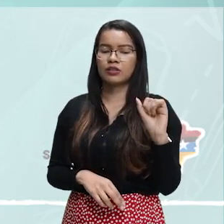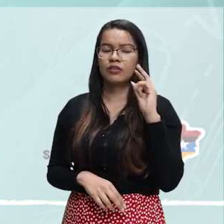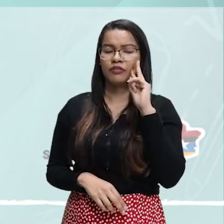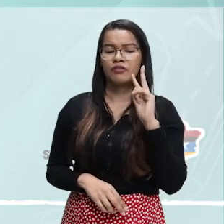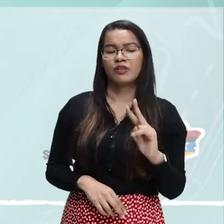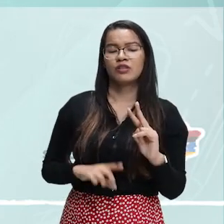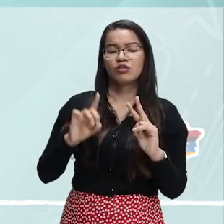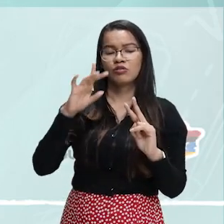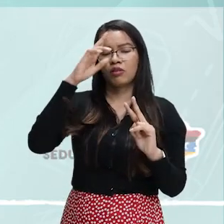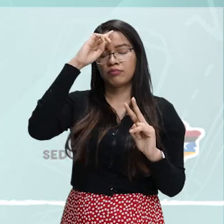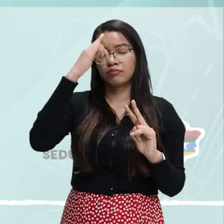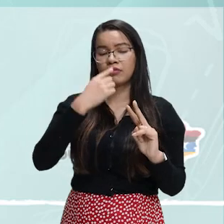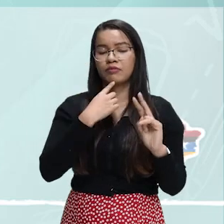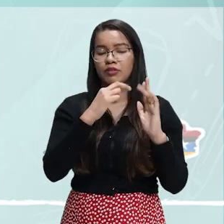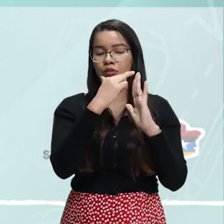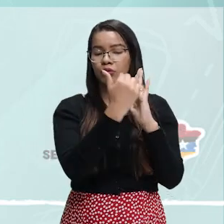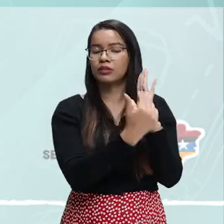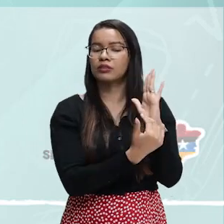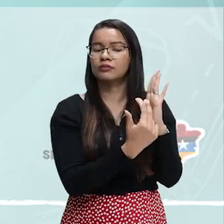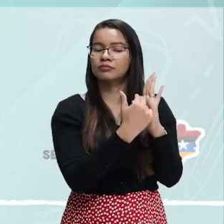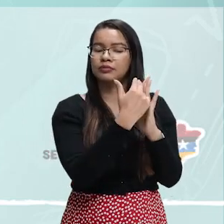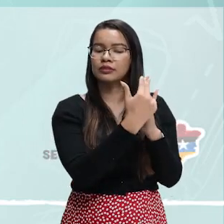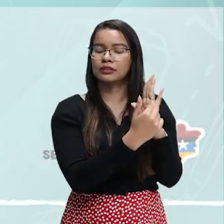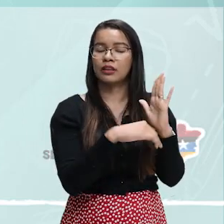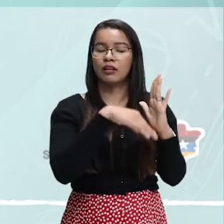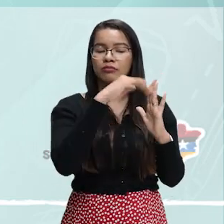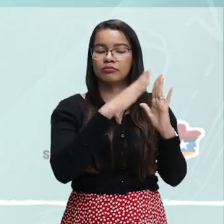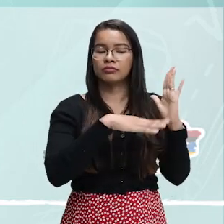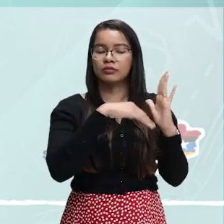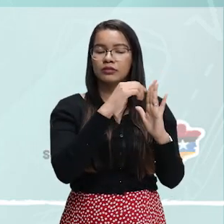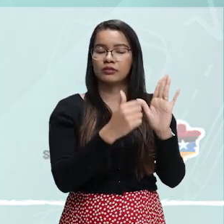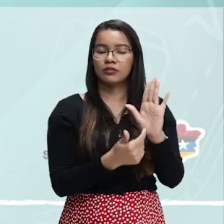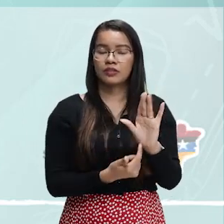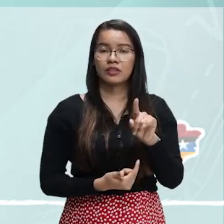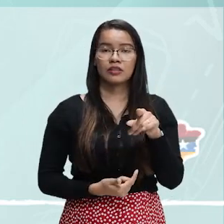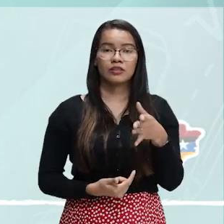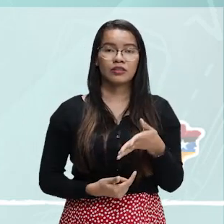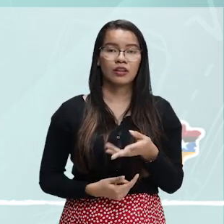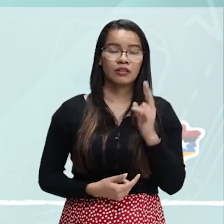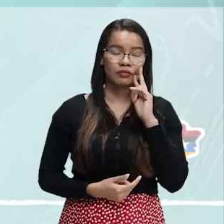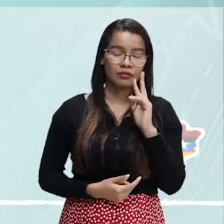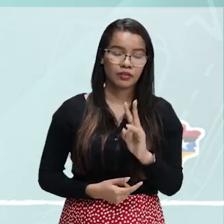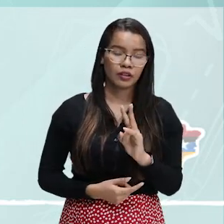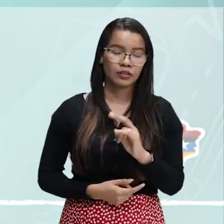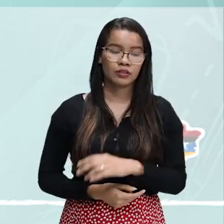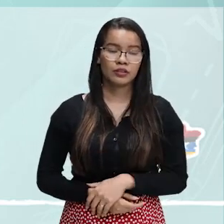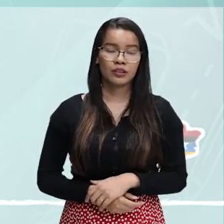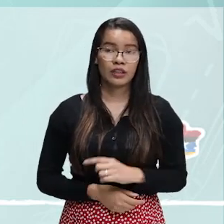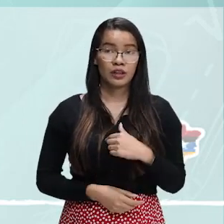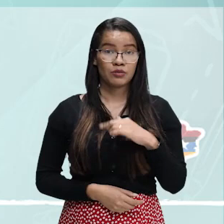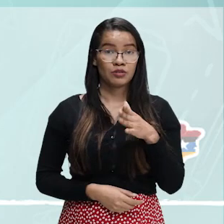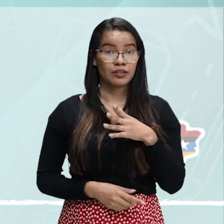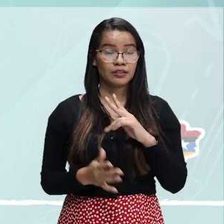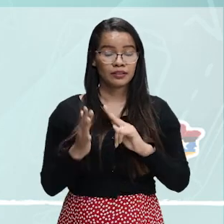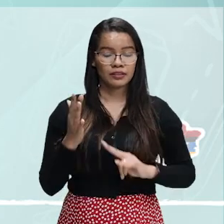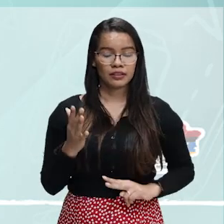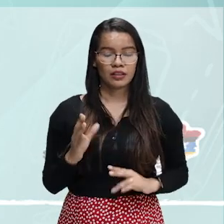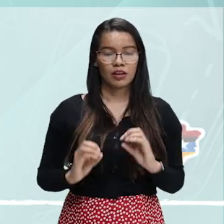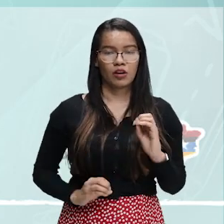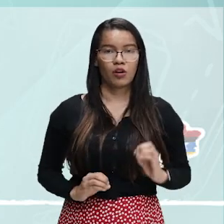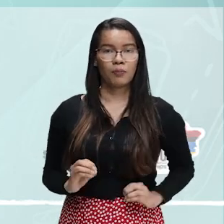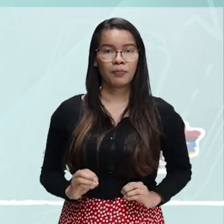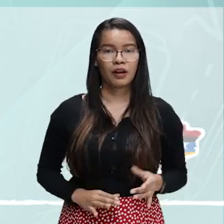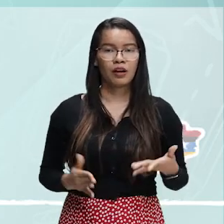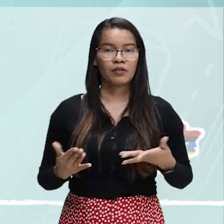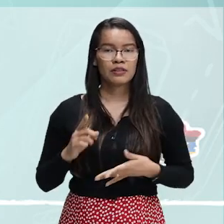cena pintadinha por Cândido Portinari. E aí você já viu aí, eu já li a obra, agora você